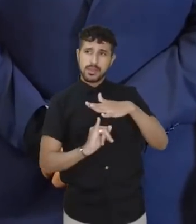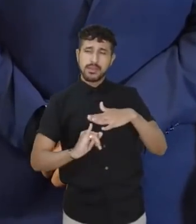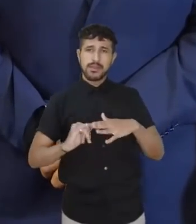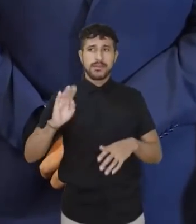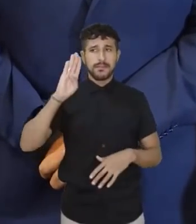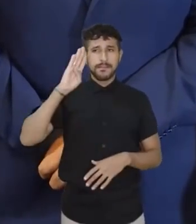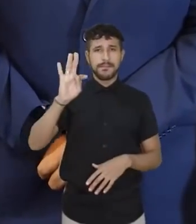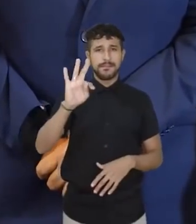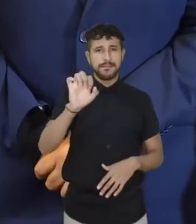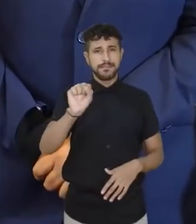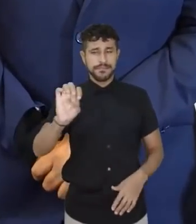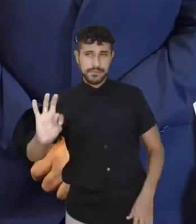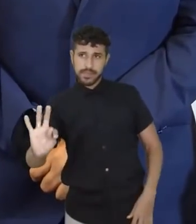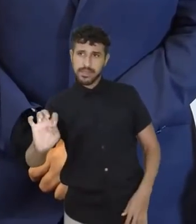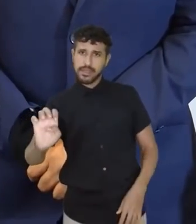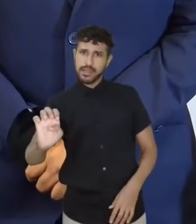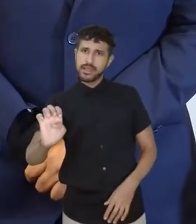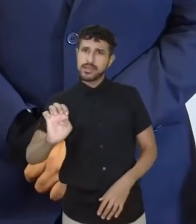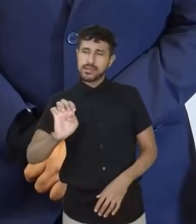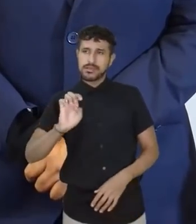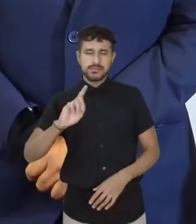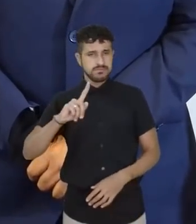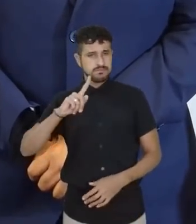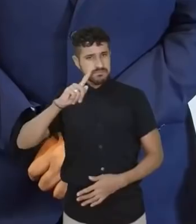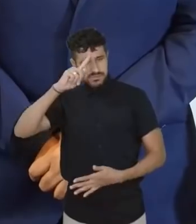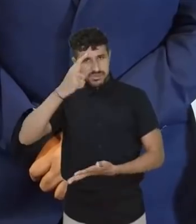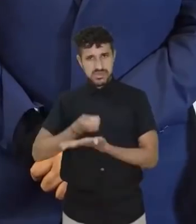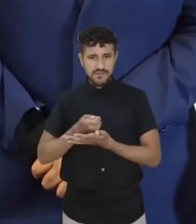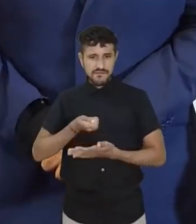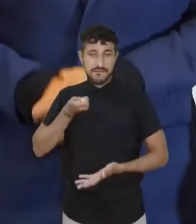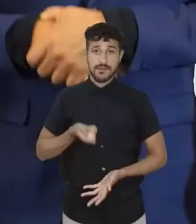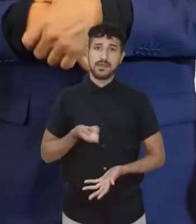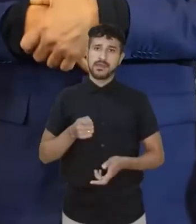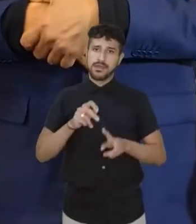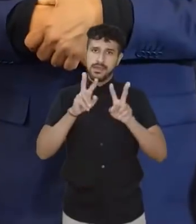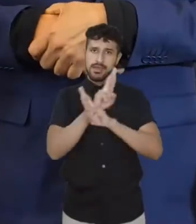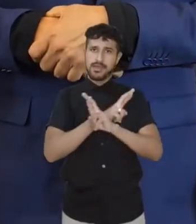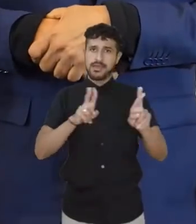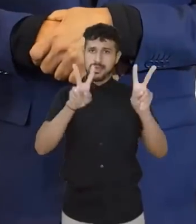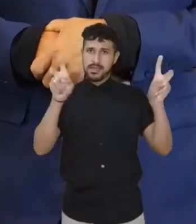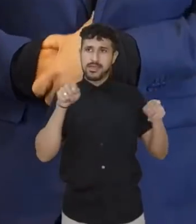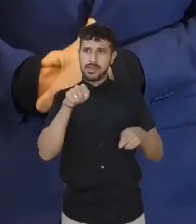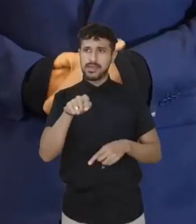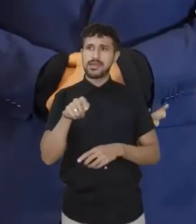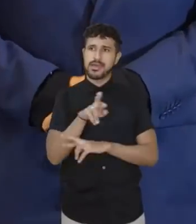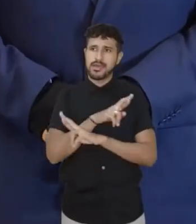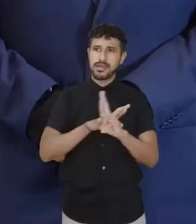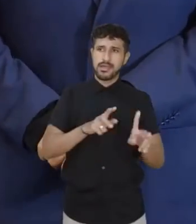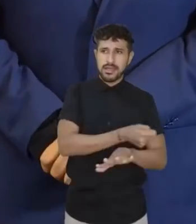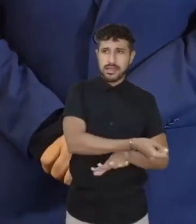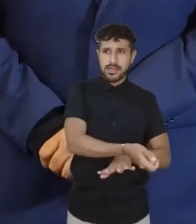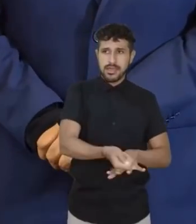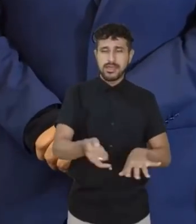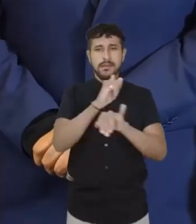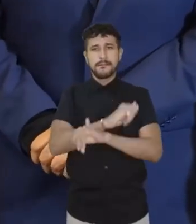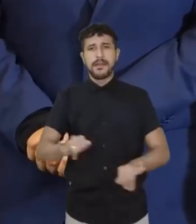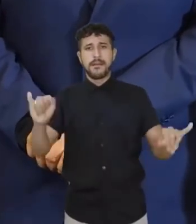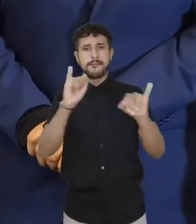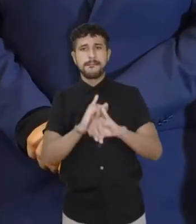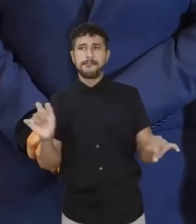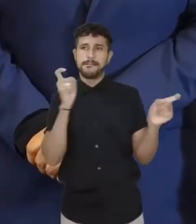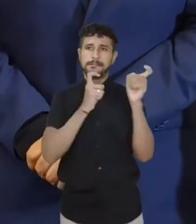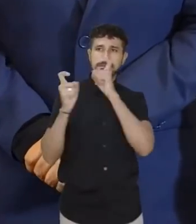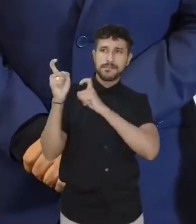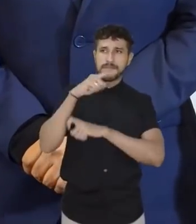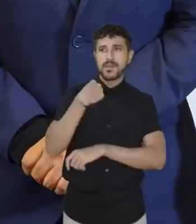TSE, tomem medidas firmes em relação a isso. Firmes em relação a fake news e propagação de fake news. Nós